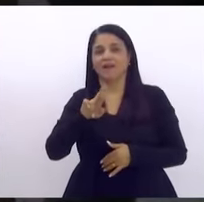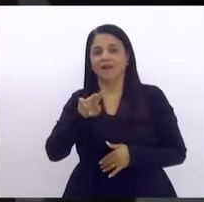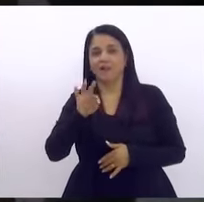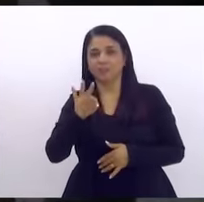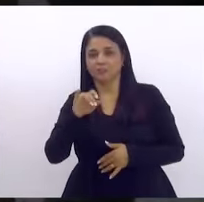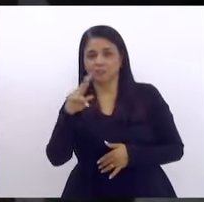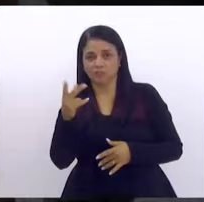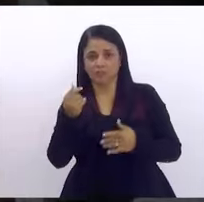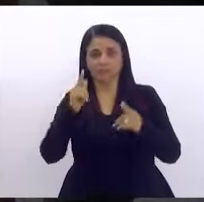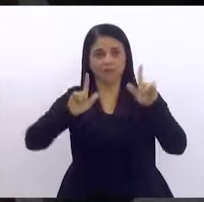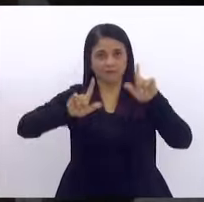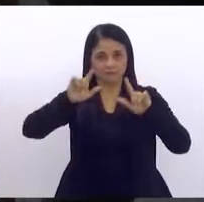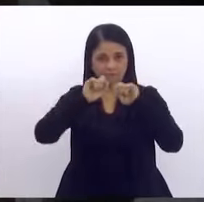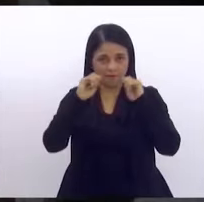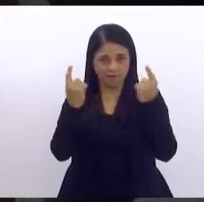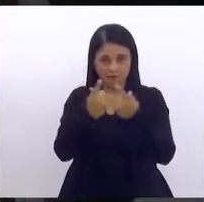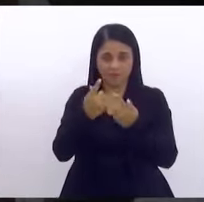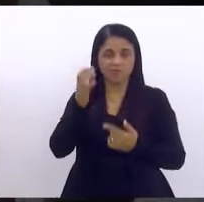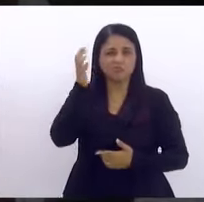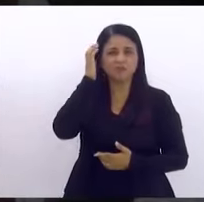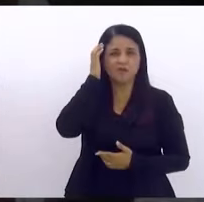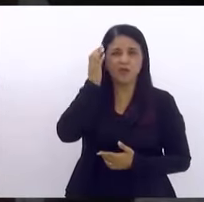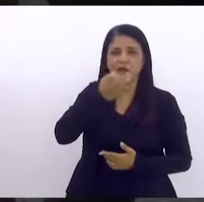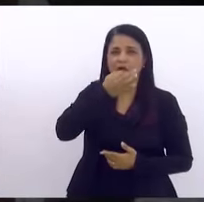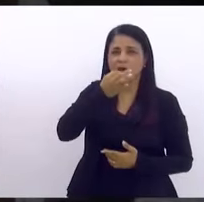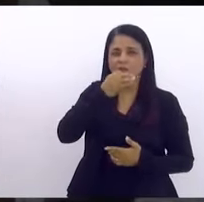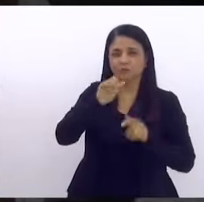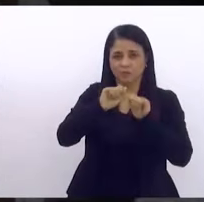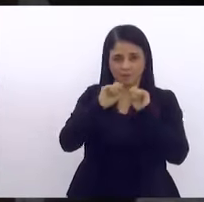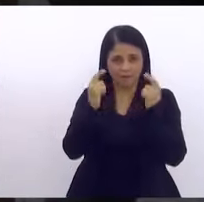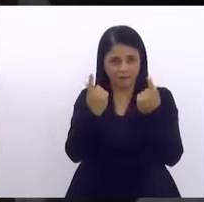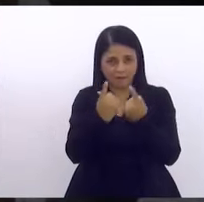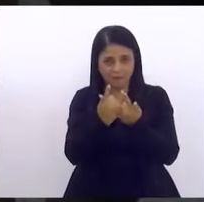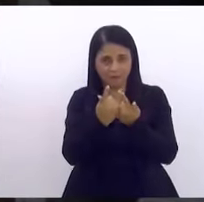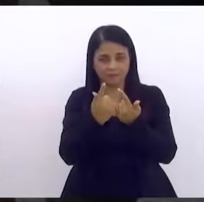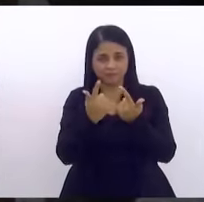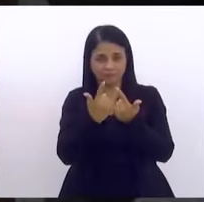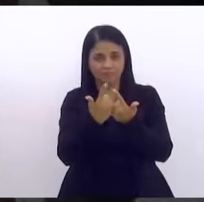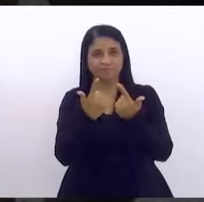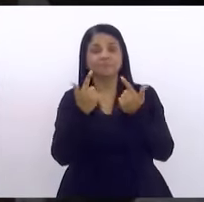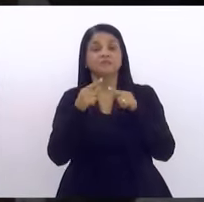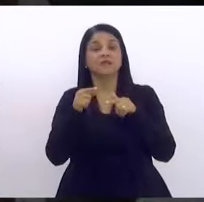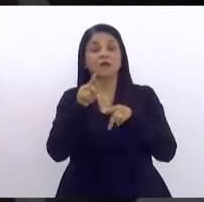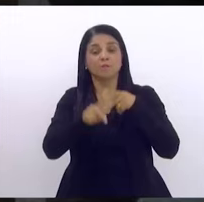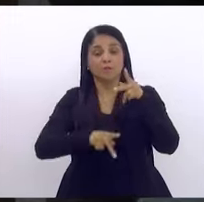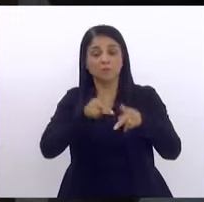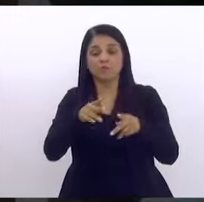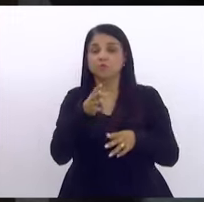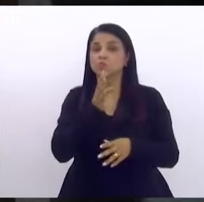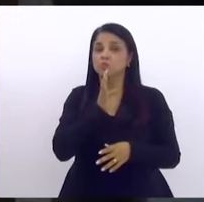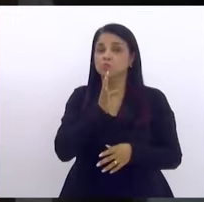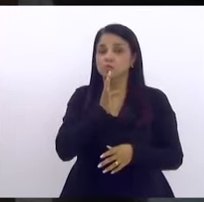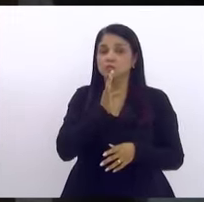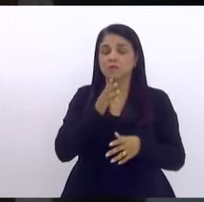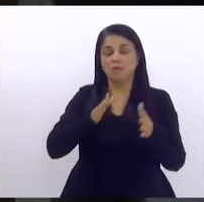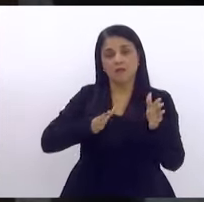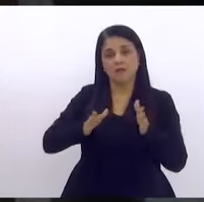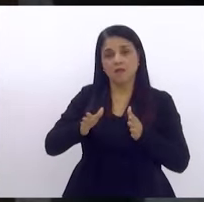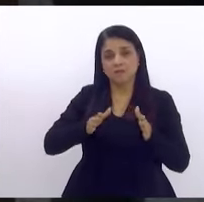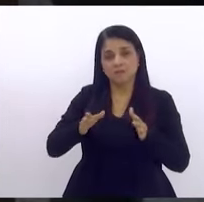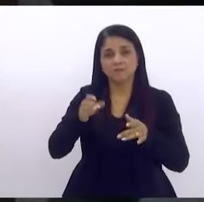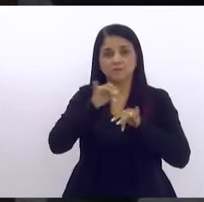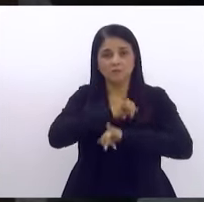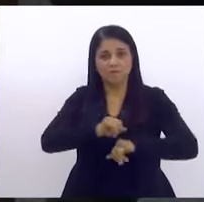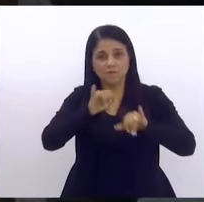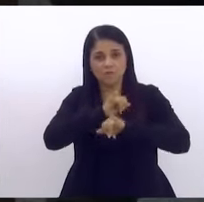TV Alerge, da Rádio Alerge, trazer para que a população tenha conhecimento, tenha acesso da